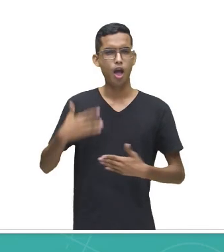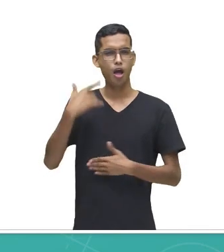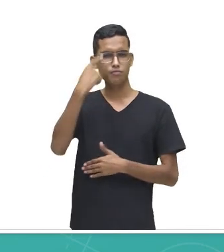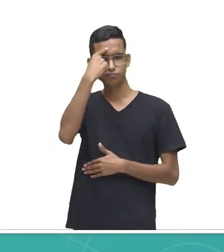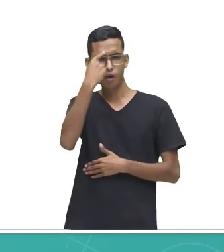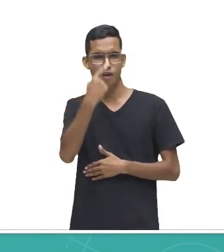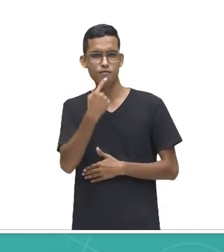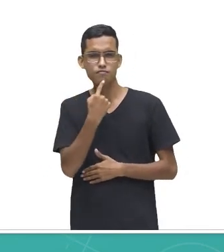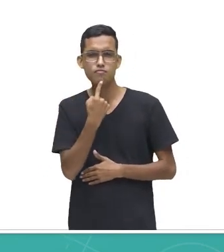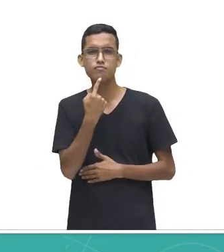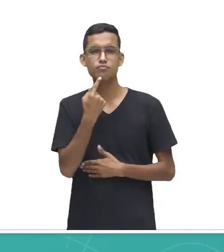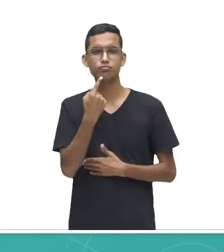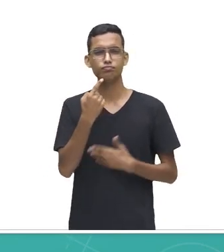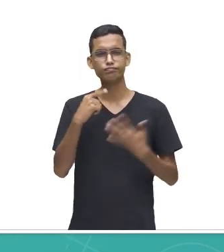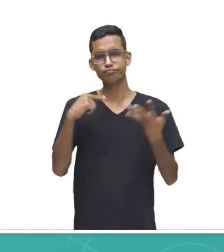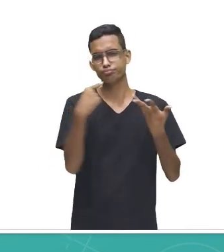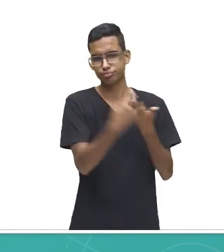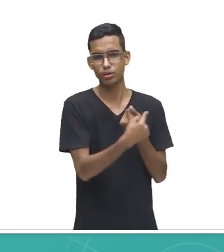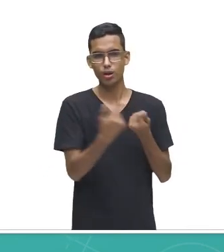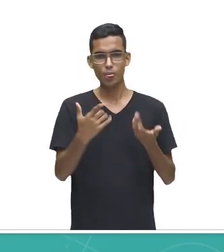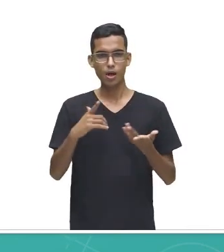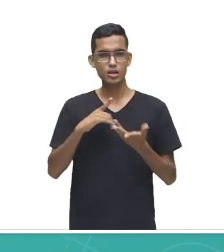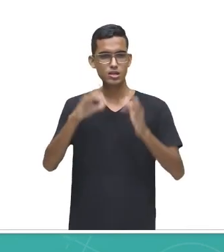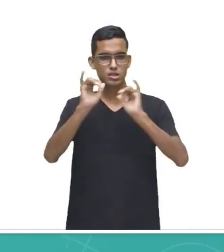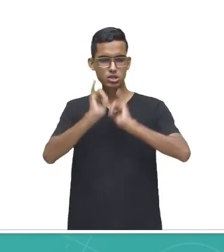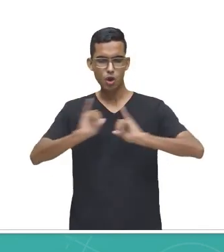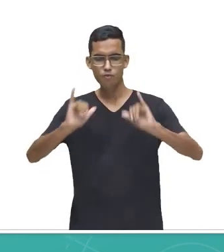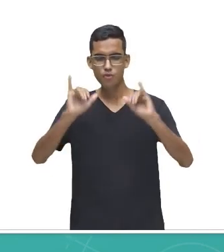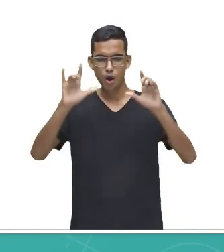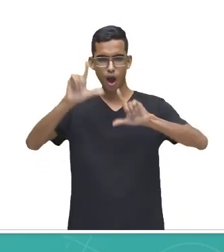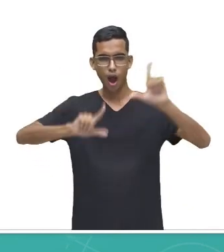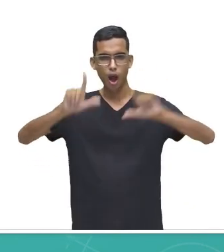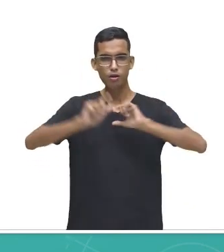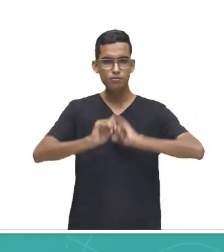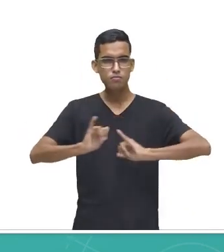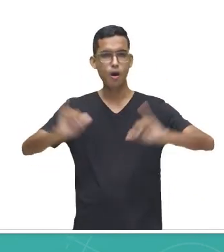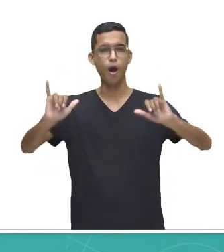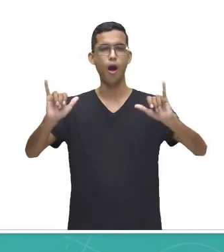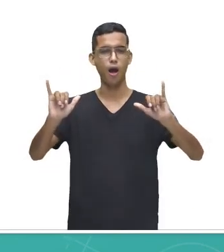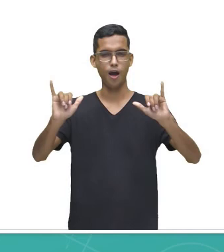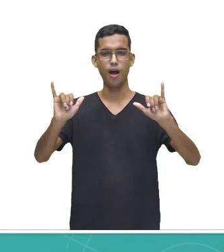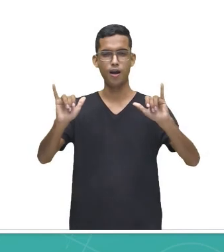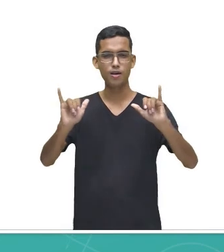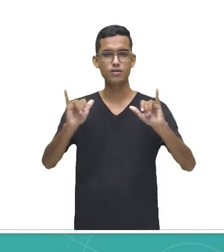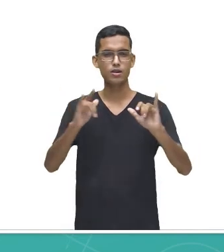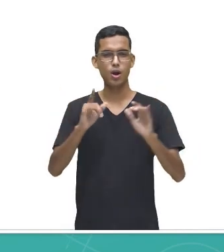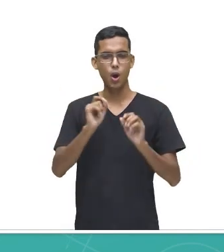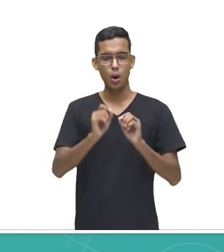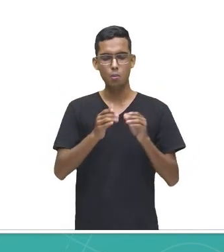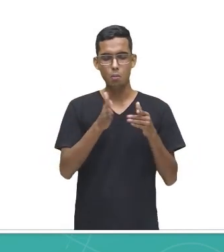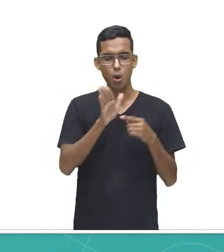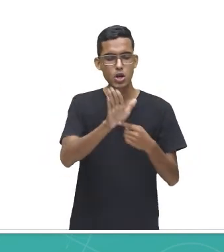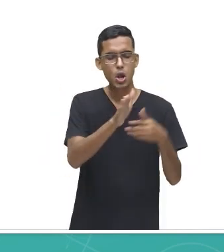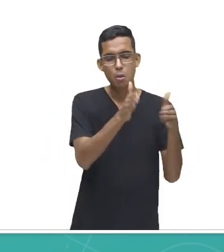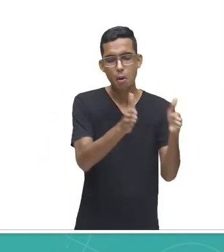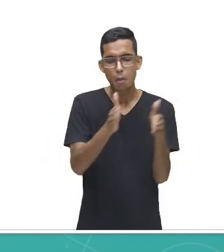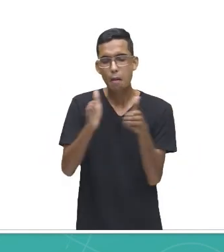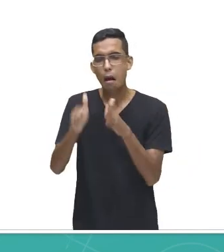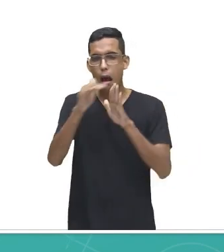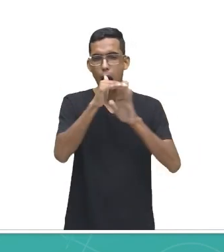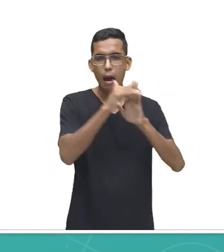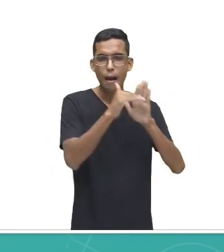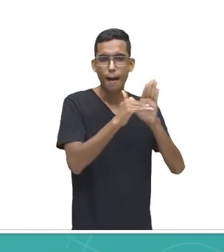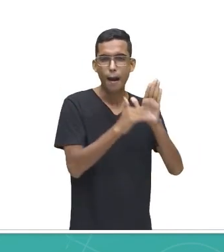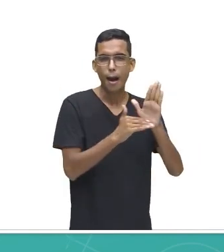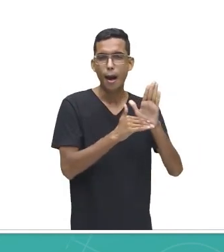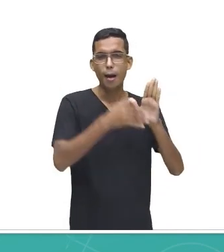através da mídia, massificando o segmento destes estereótipos. Muitas vezes, levando os